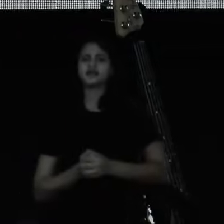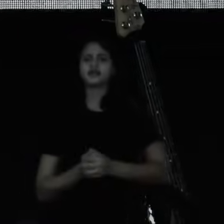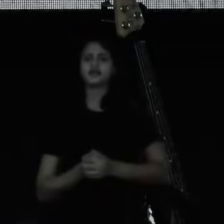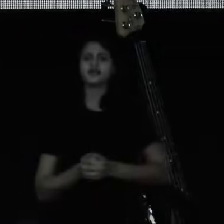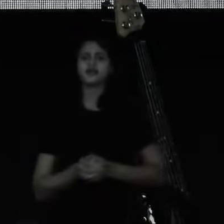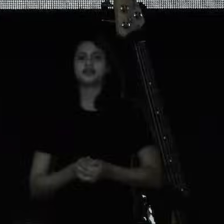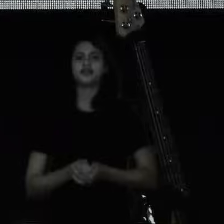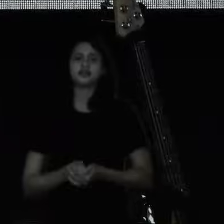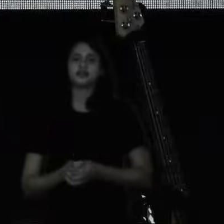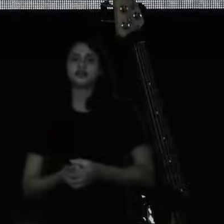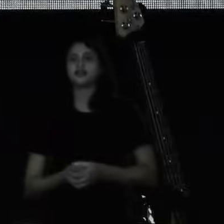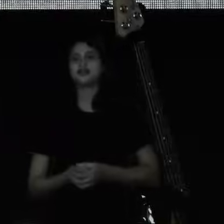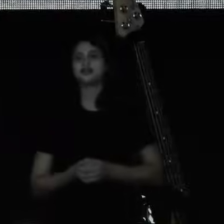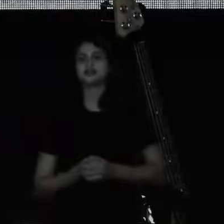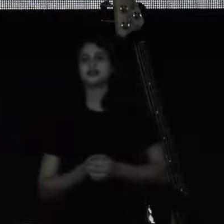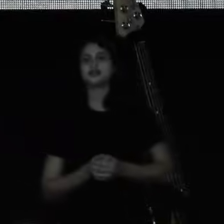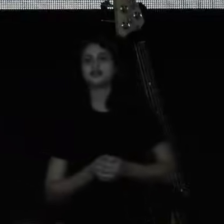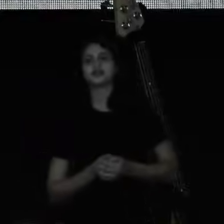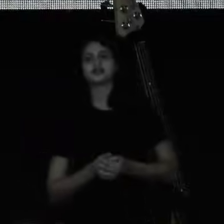direito.